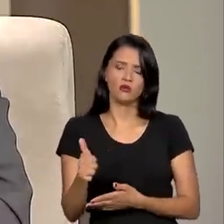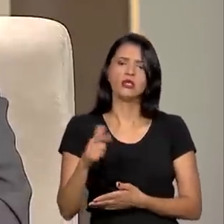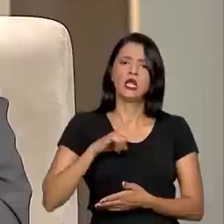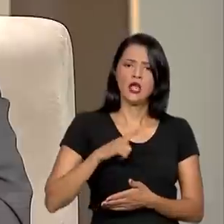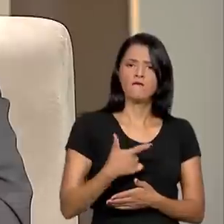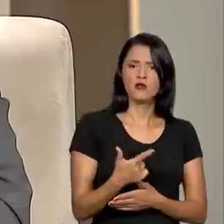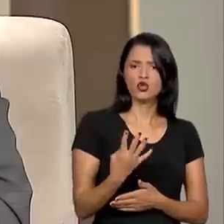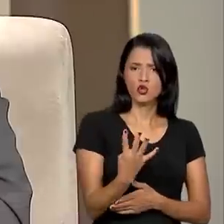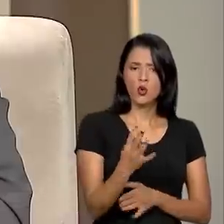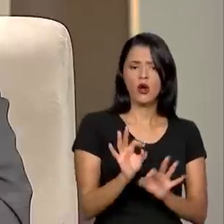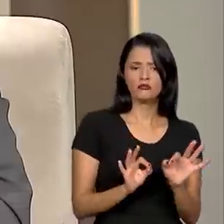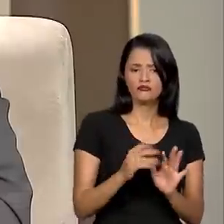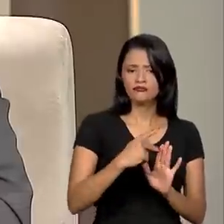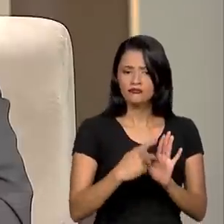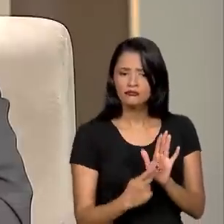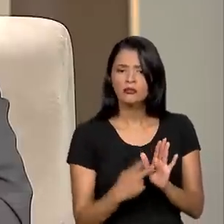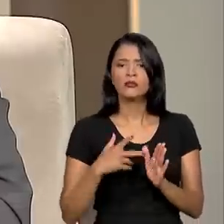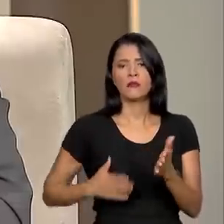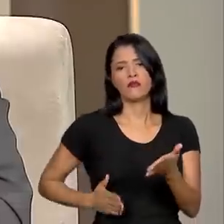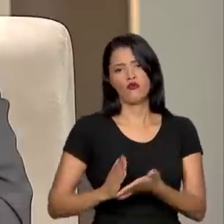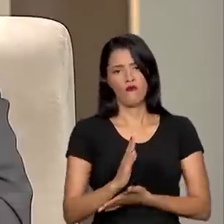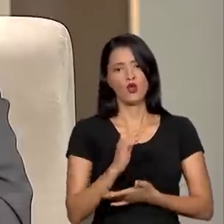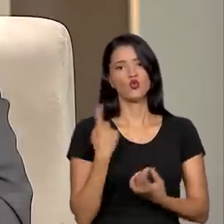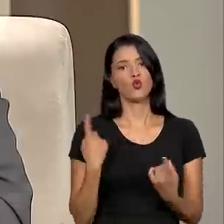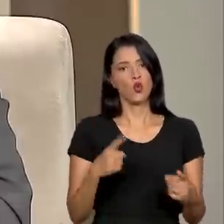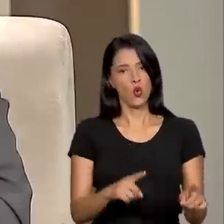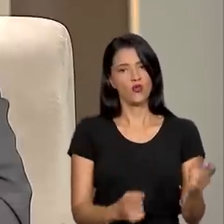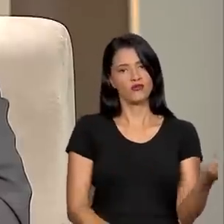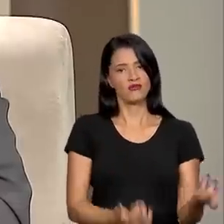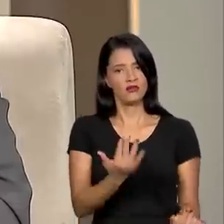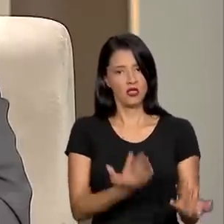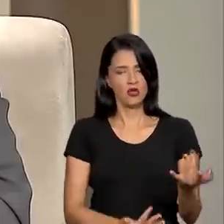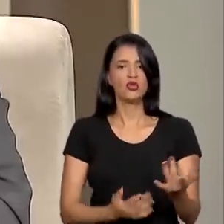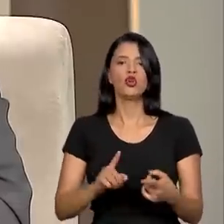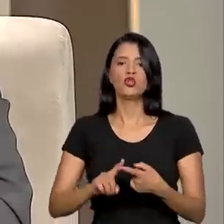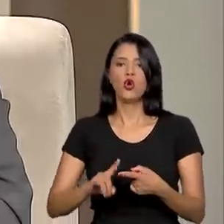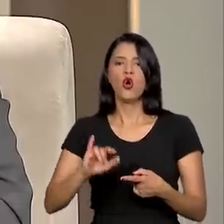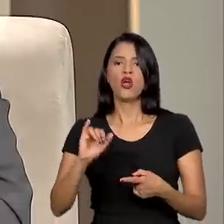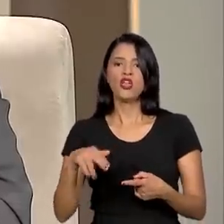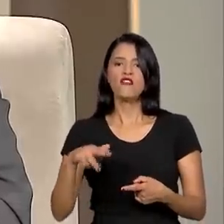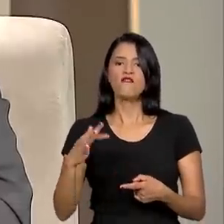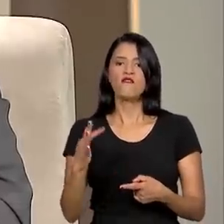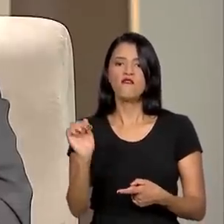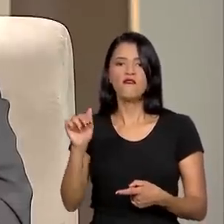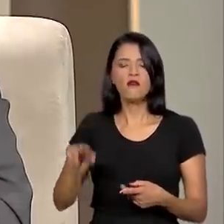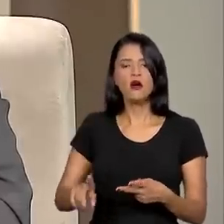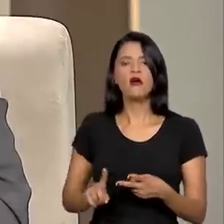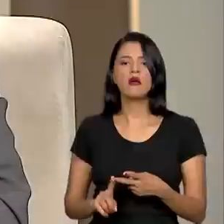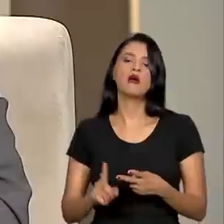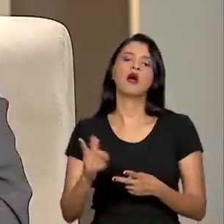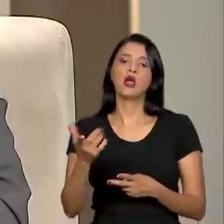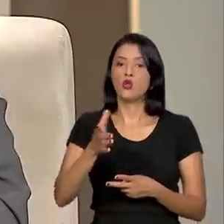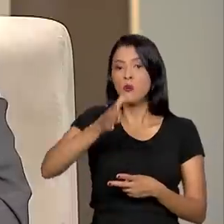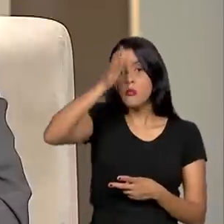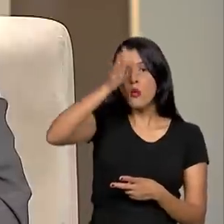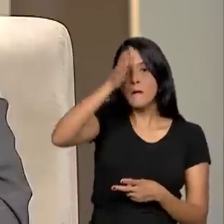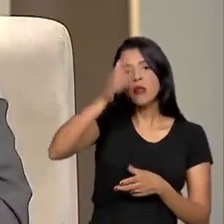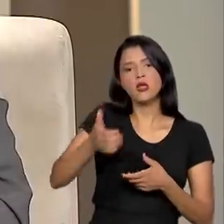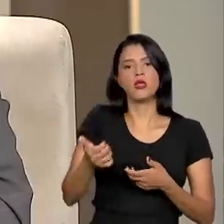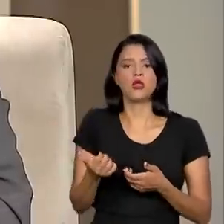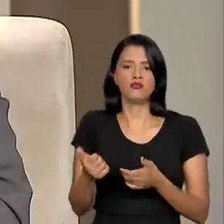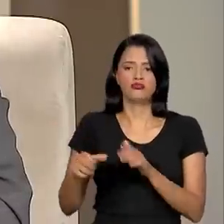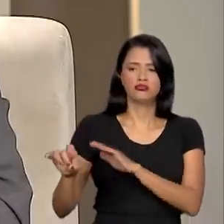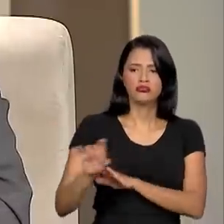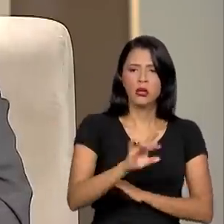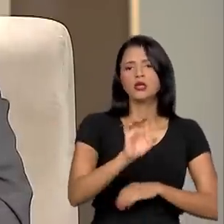a incêndio já aprovados nas duas instâncias, no IFAM e no Corpo de Bombeiros, de cada um desses